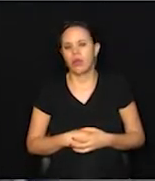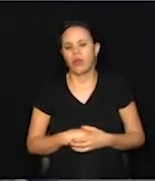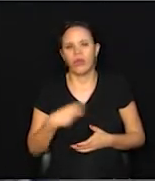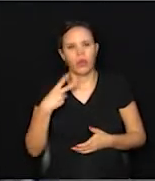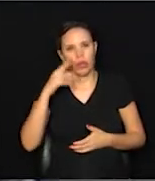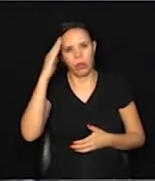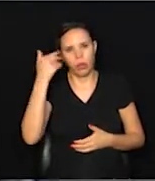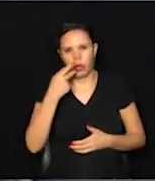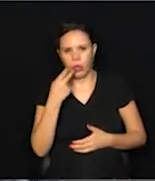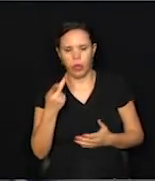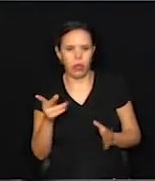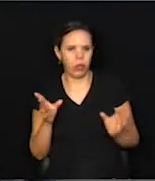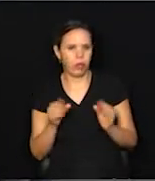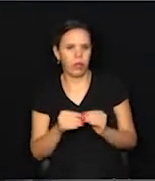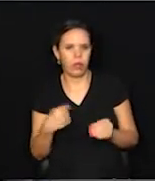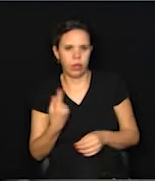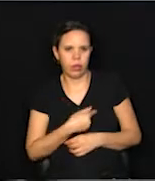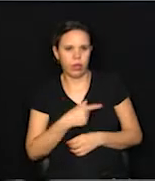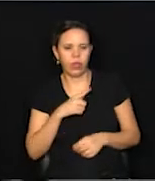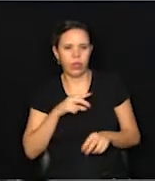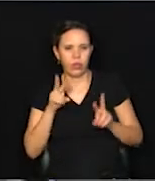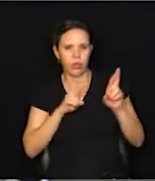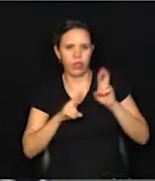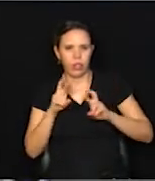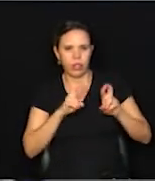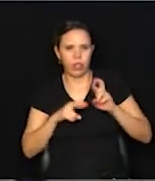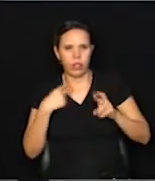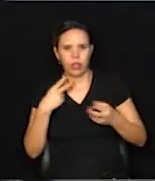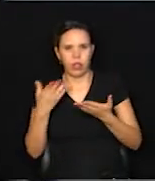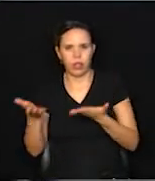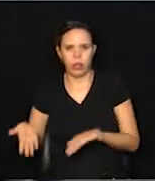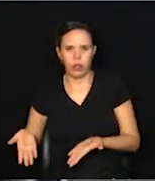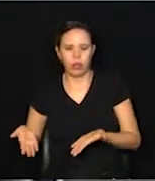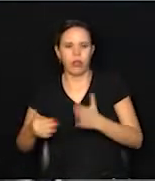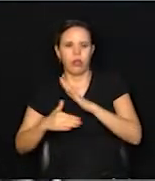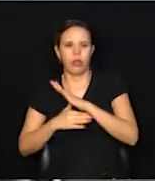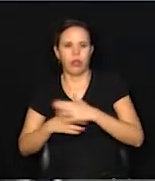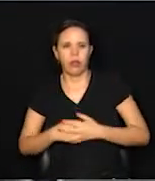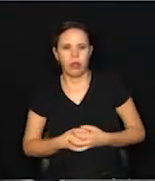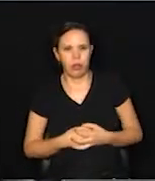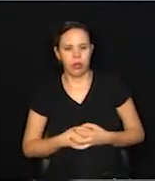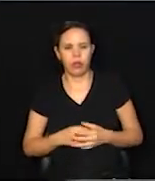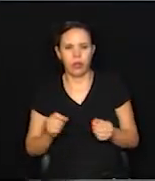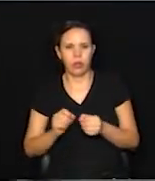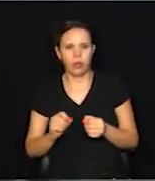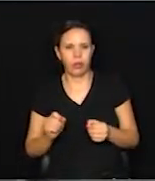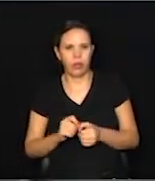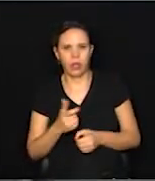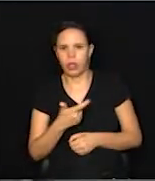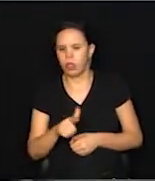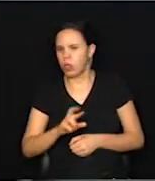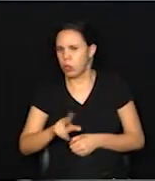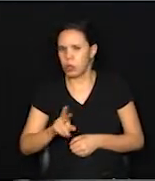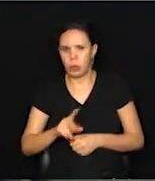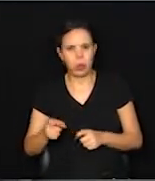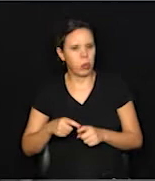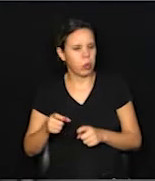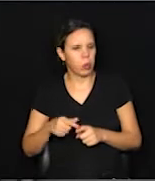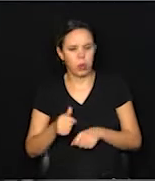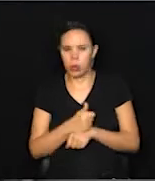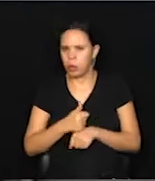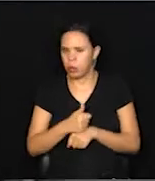final sobre a questão de a gente tem visto vereadores aqui dessa casa fazendo, que não são médicos, que não são da